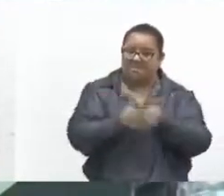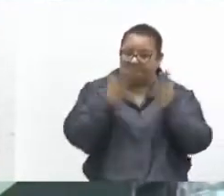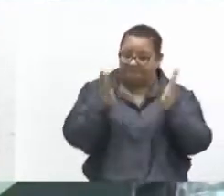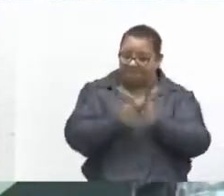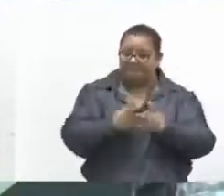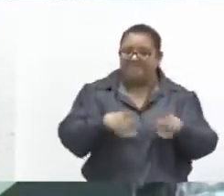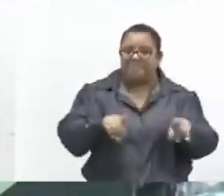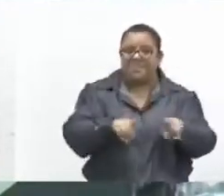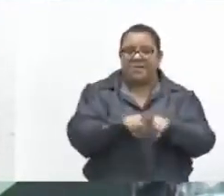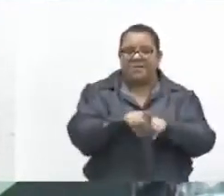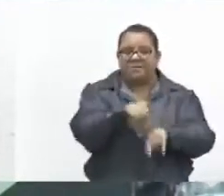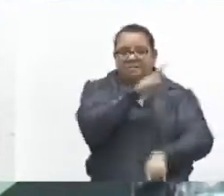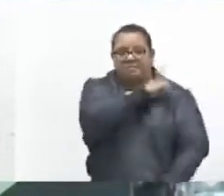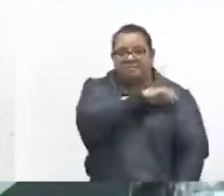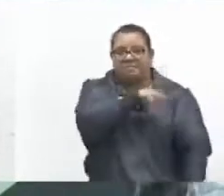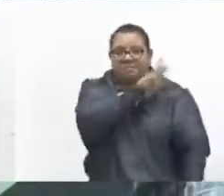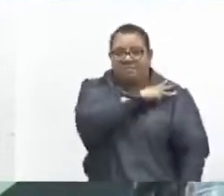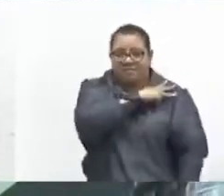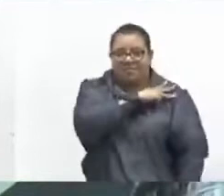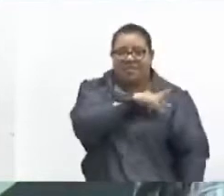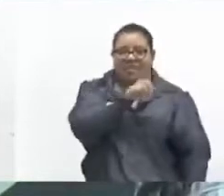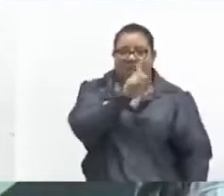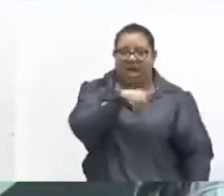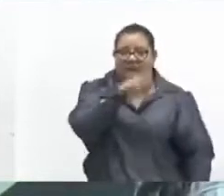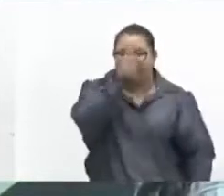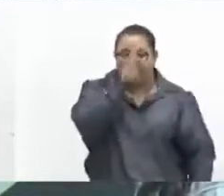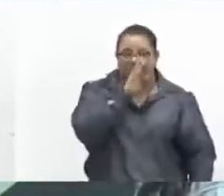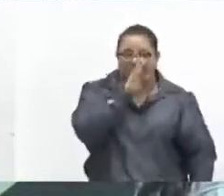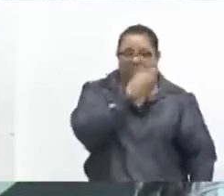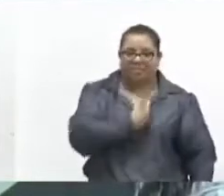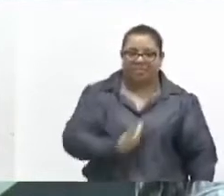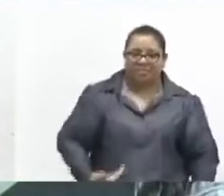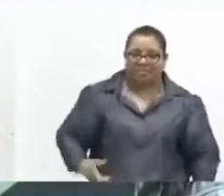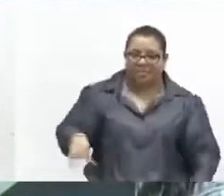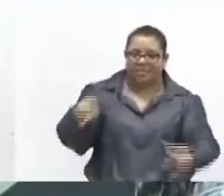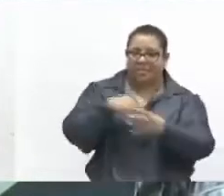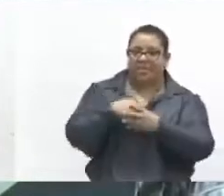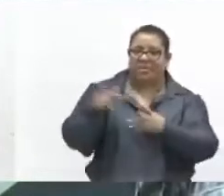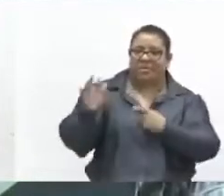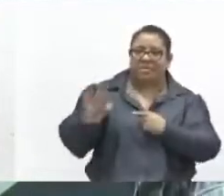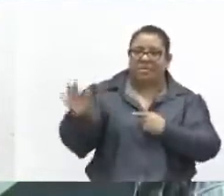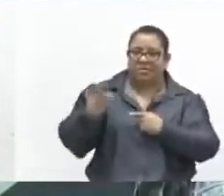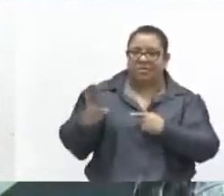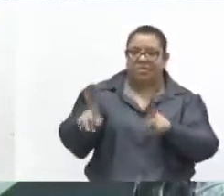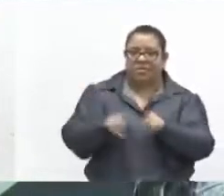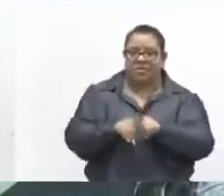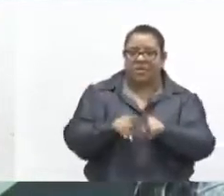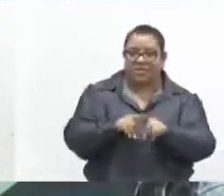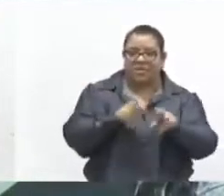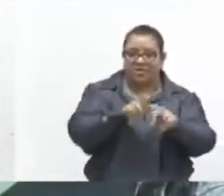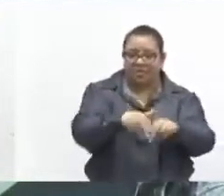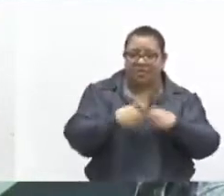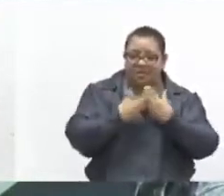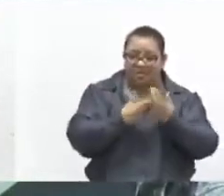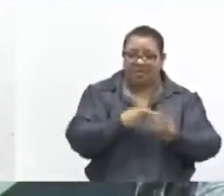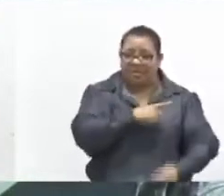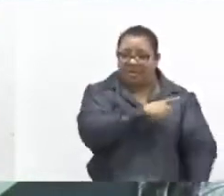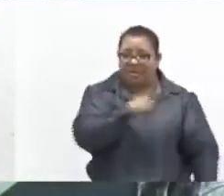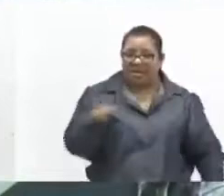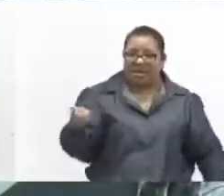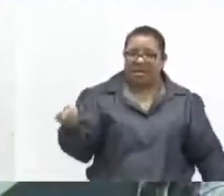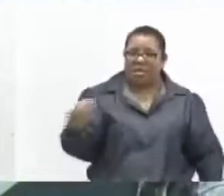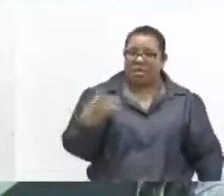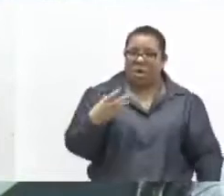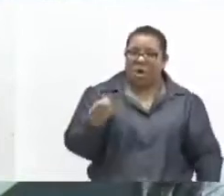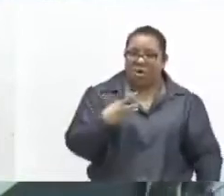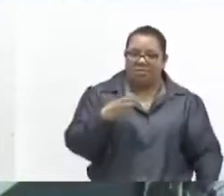ensino médio ou ensino médio de escola pública dentro da universidade. A gente conseguiu pintar a Universidade de Povo através das cotas,